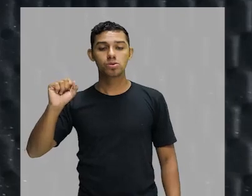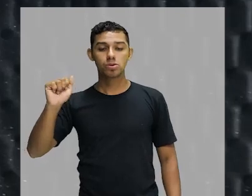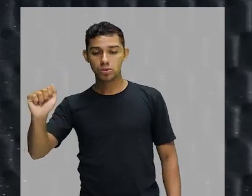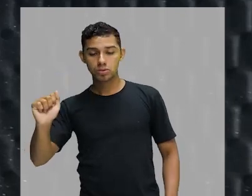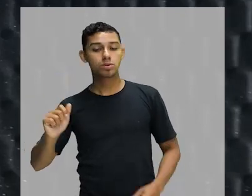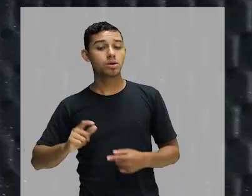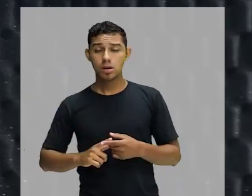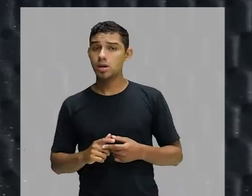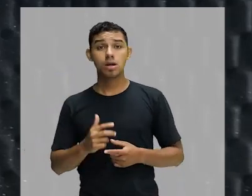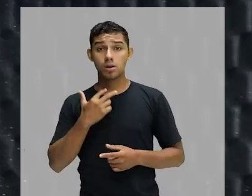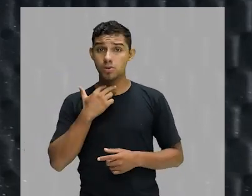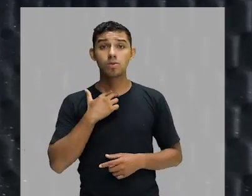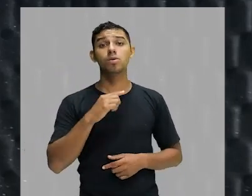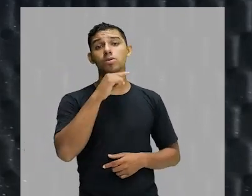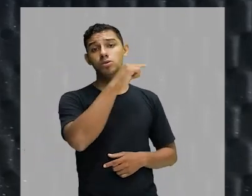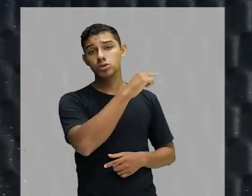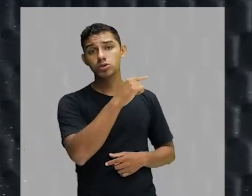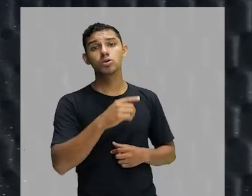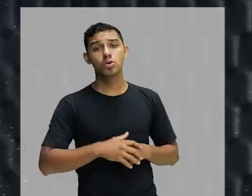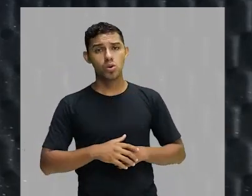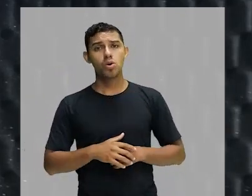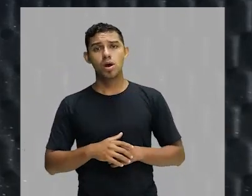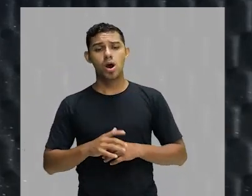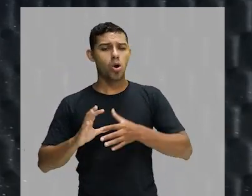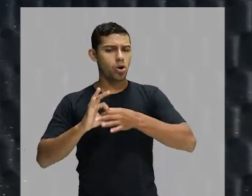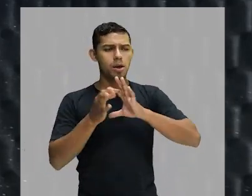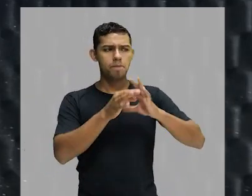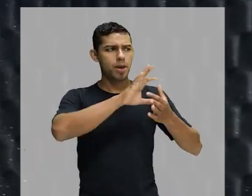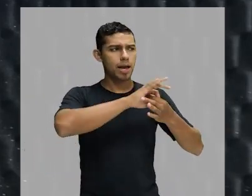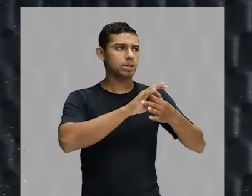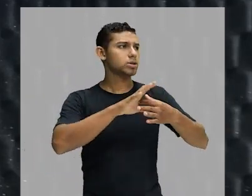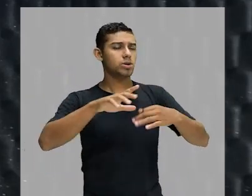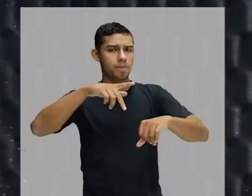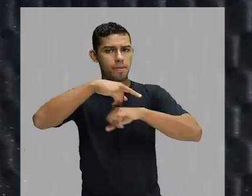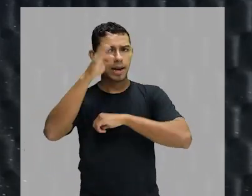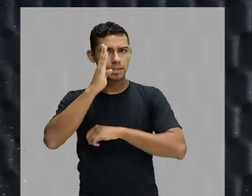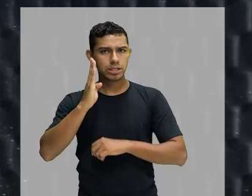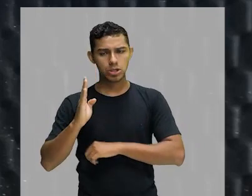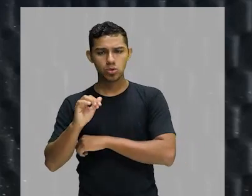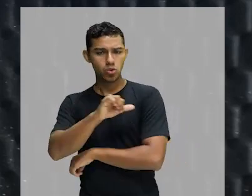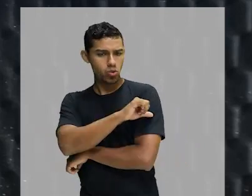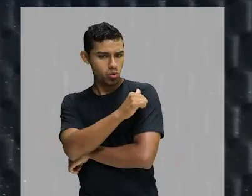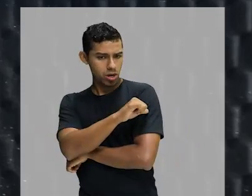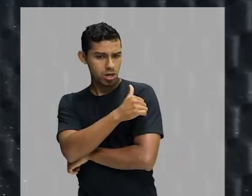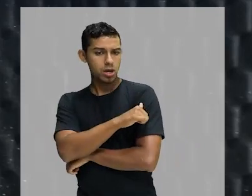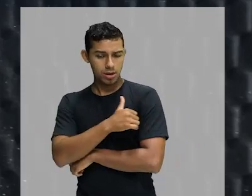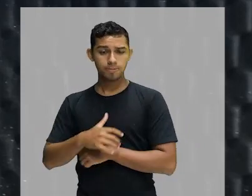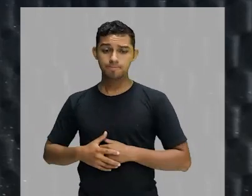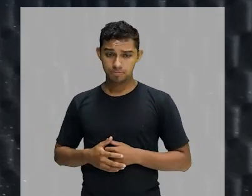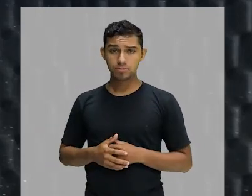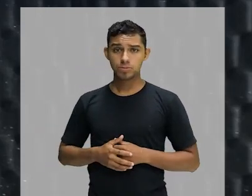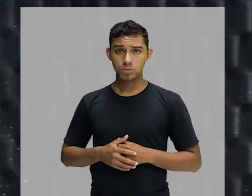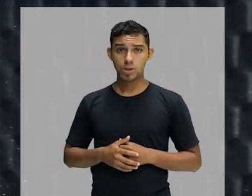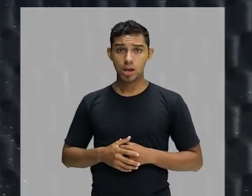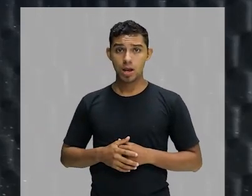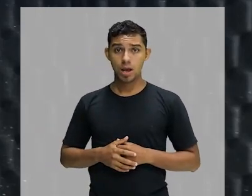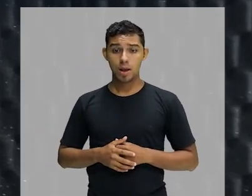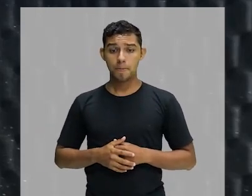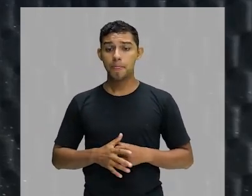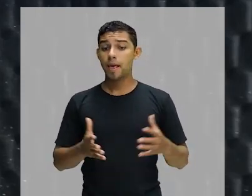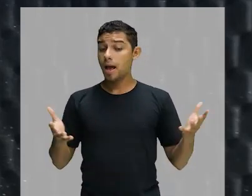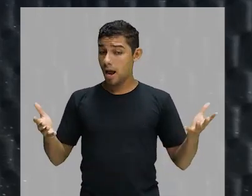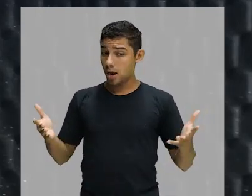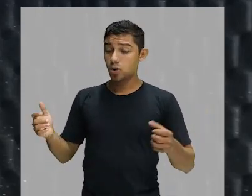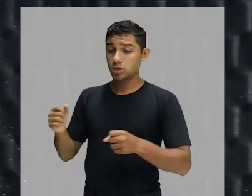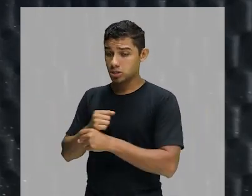Rio 2016 por conta de quê? De doping, toda a delegação russa. Esse ano eles abriram uma exceção. Aqueles atletas